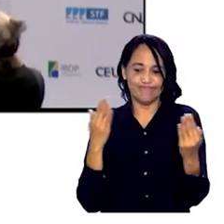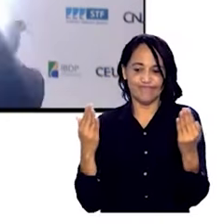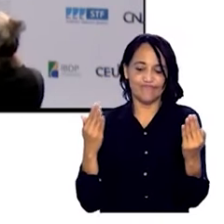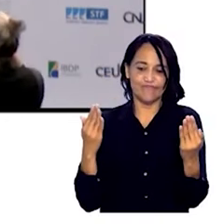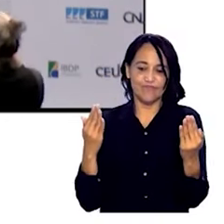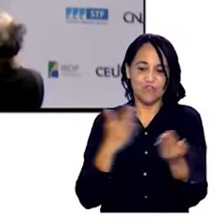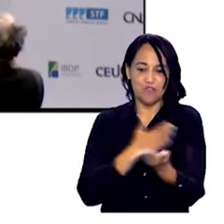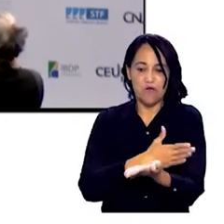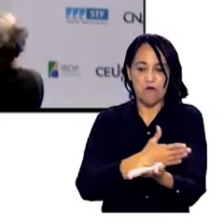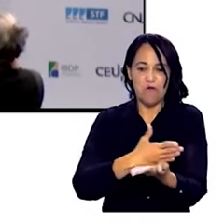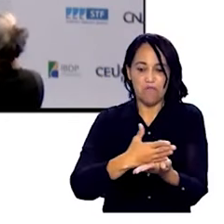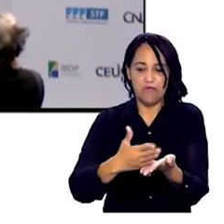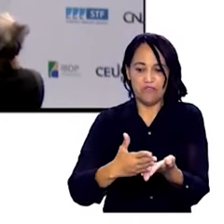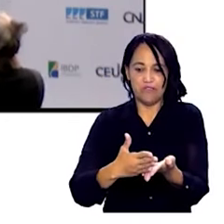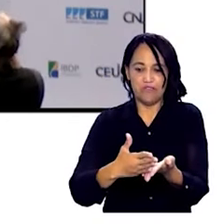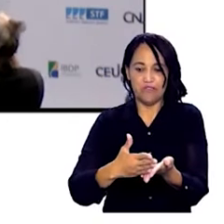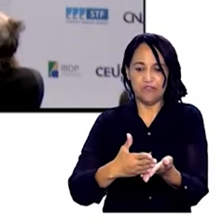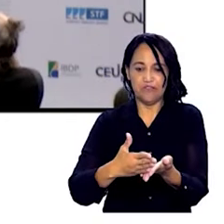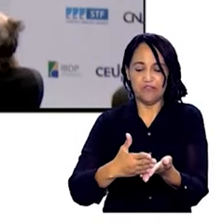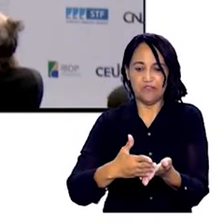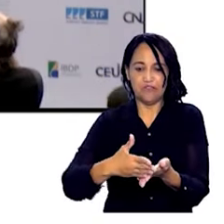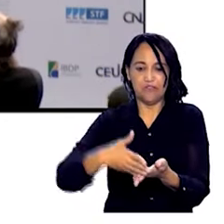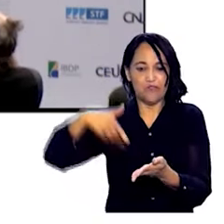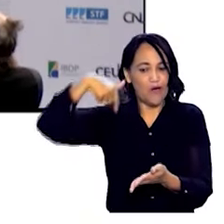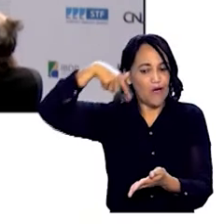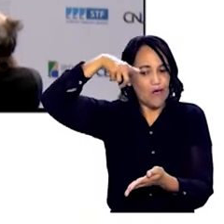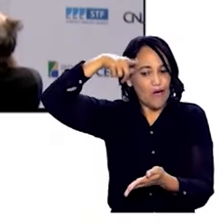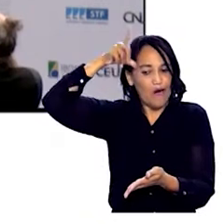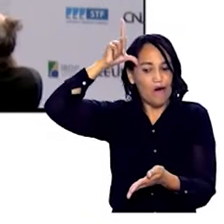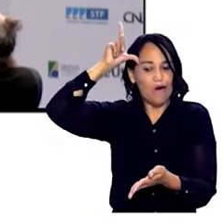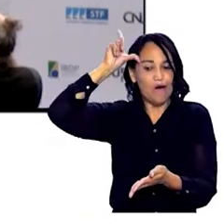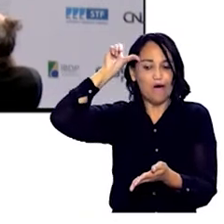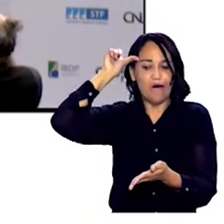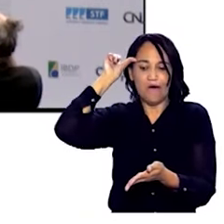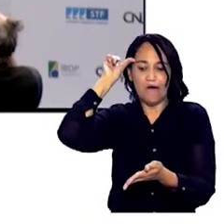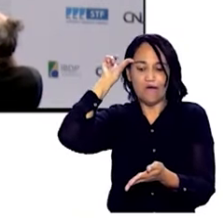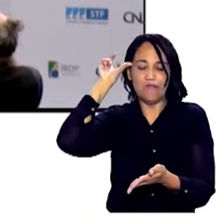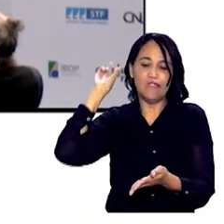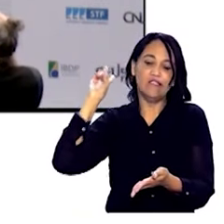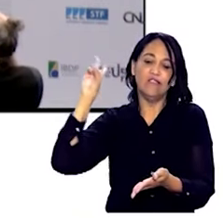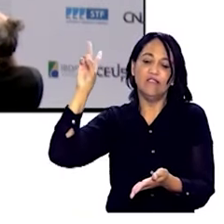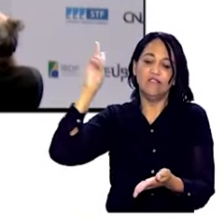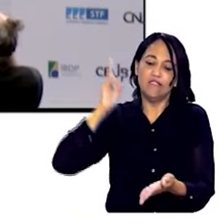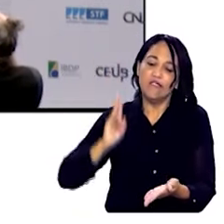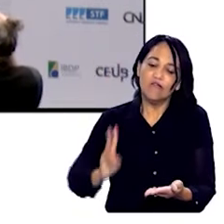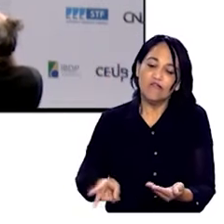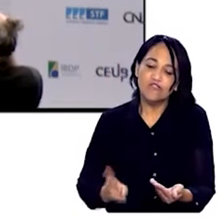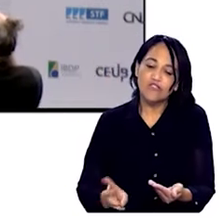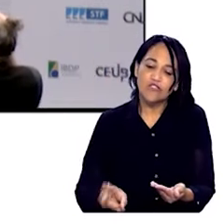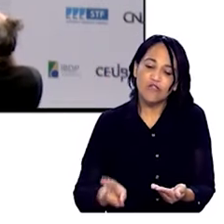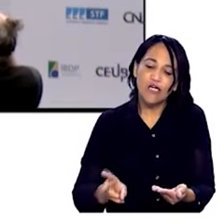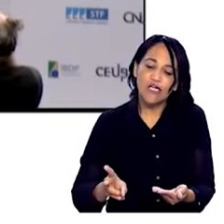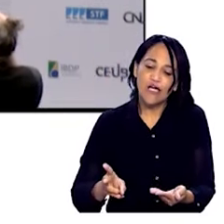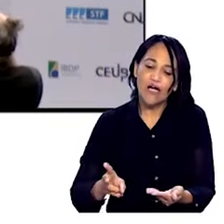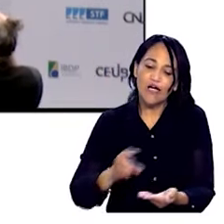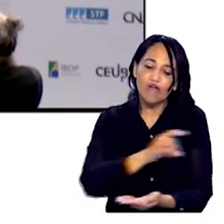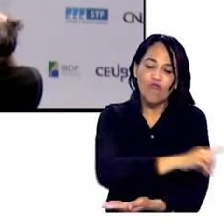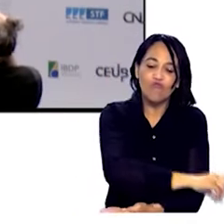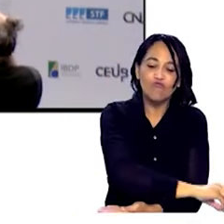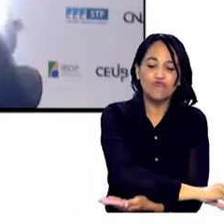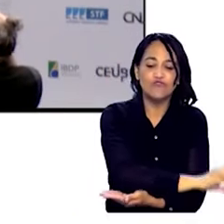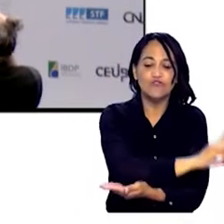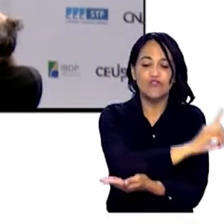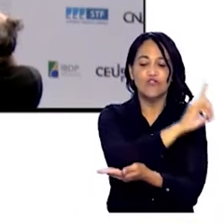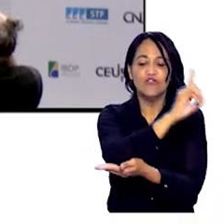eh até logo mais eh durante toda a jornada de hoje e também amanhã temos hoje